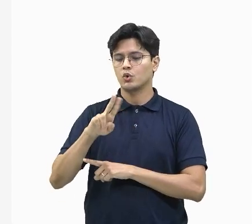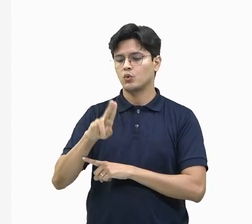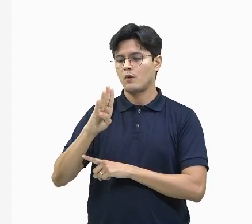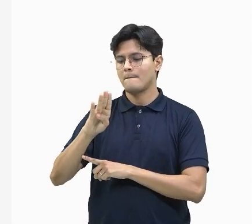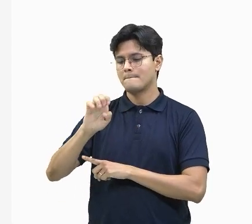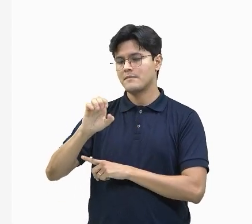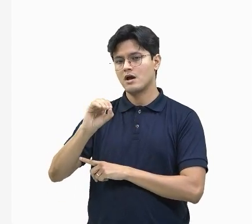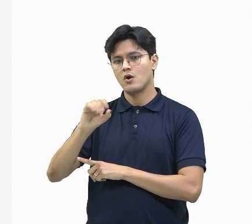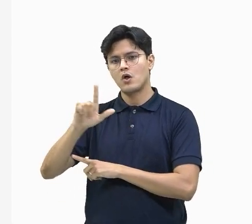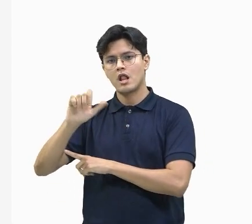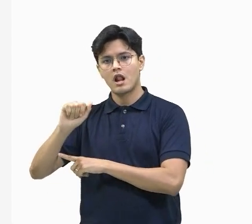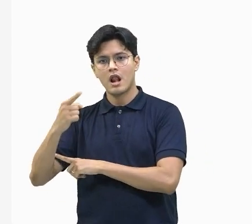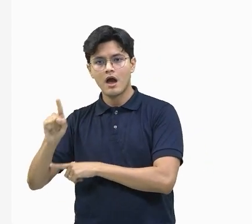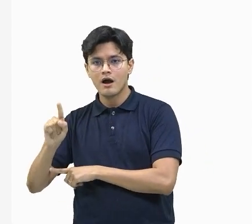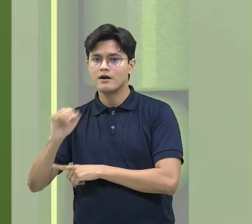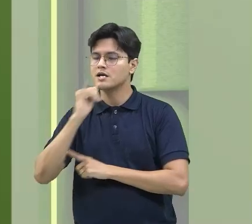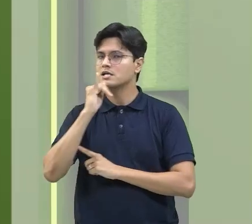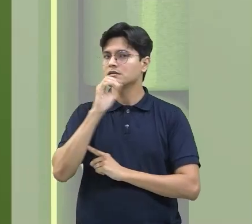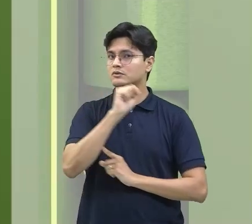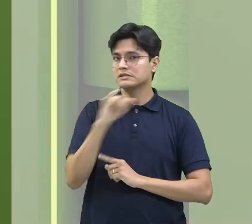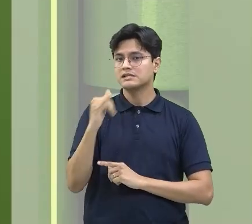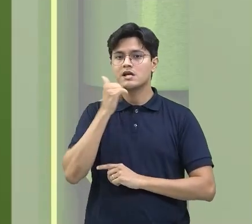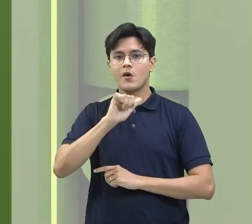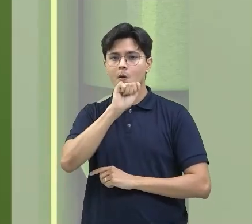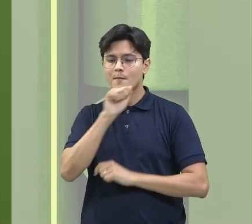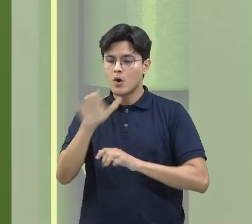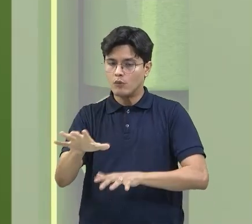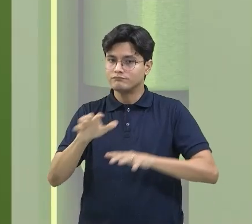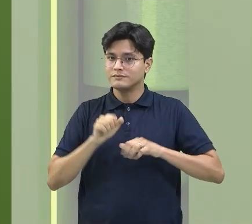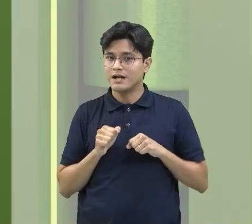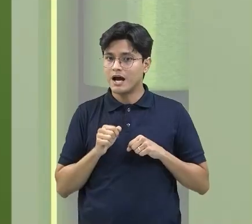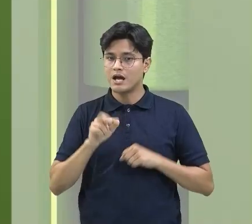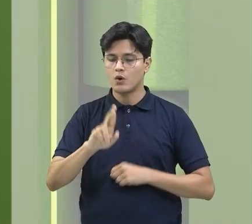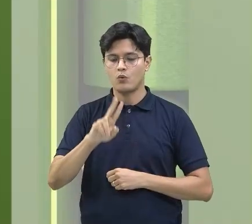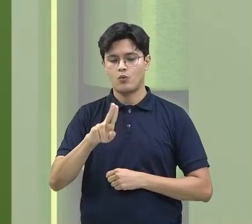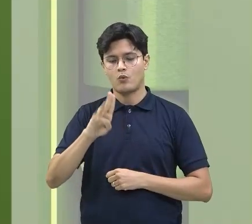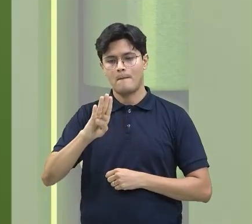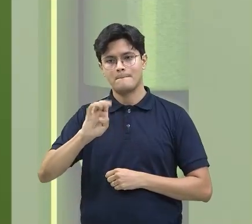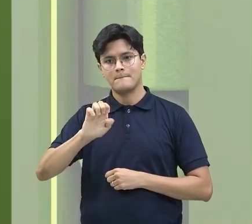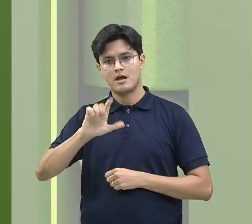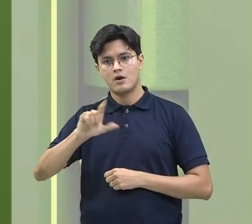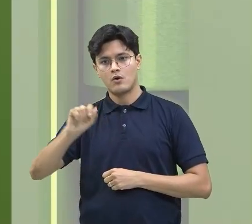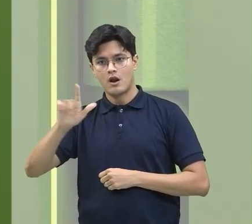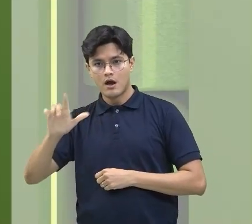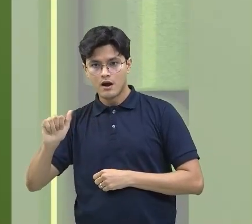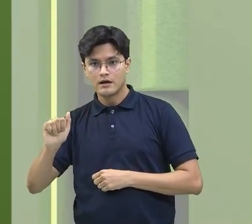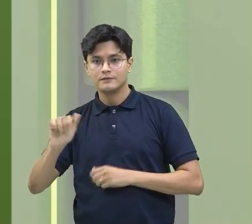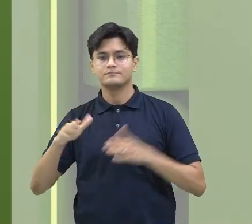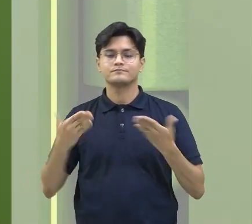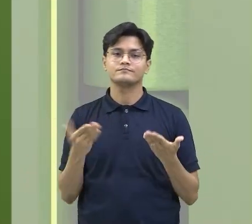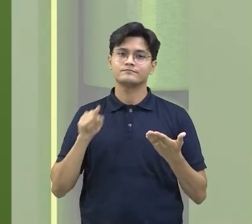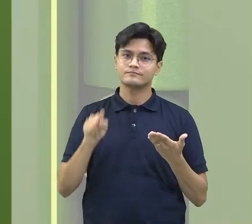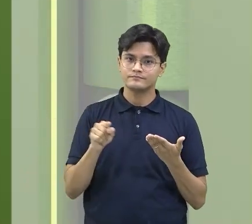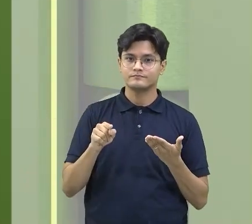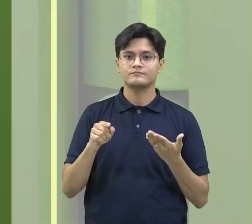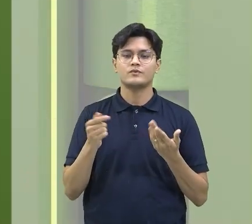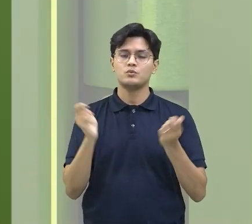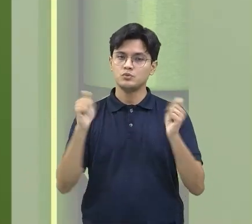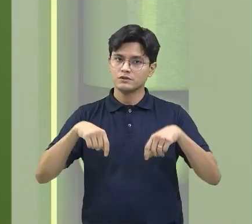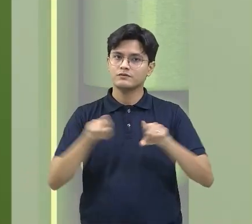mãe ela contrai essa rubéola durante a gestação e que pode levar também a problemas neurológicos no